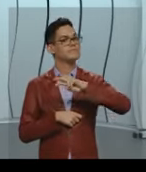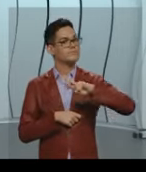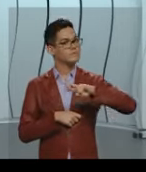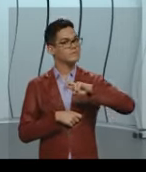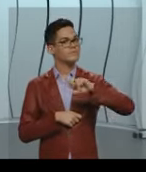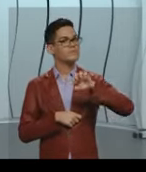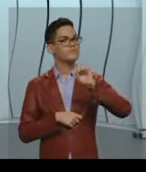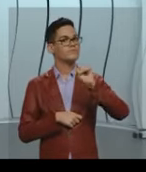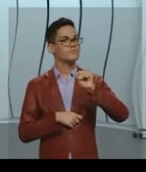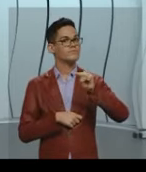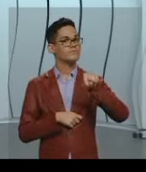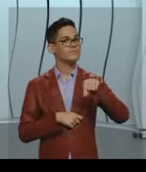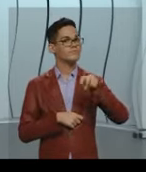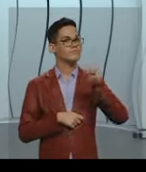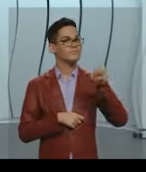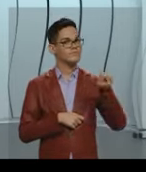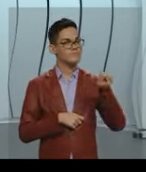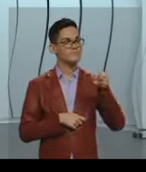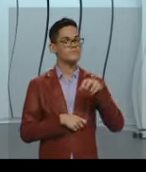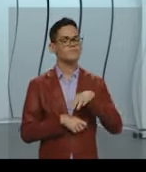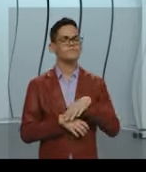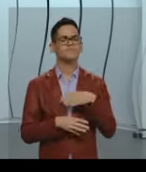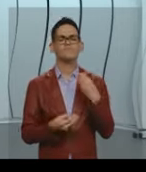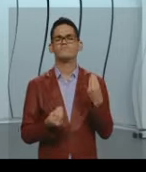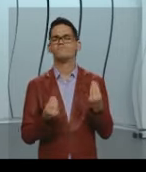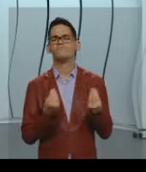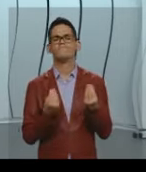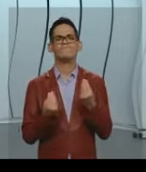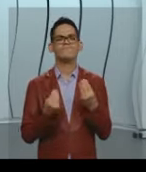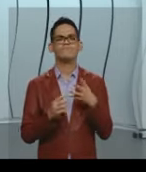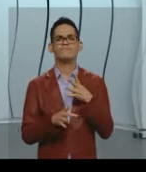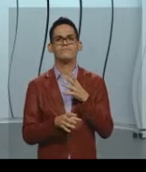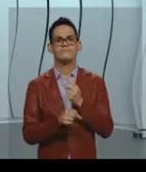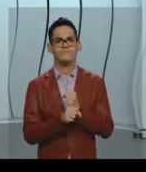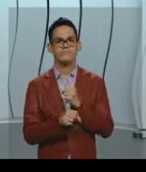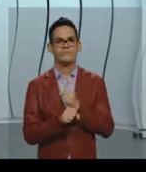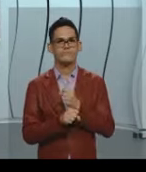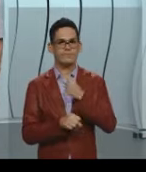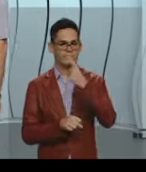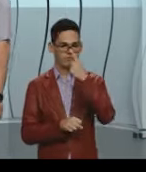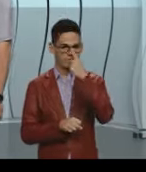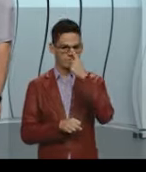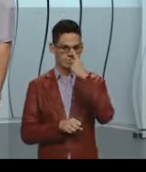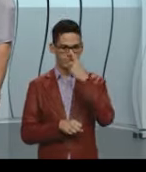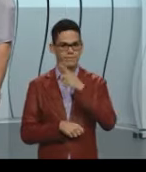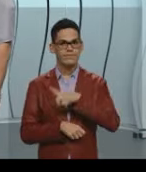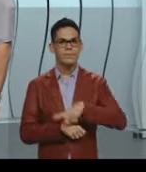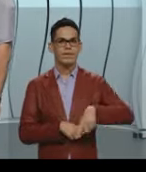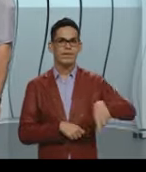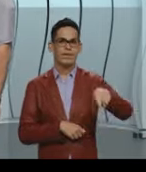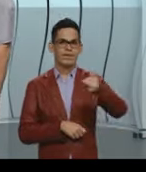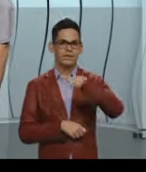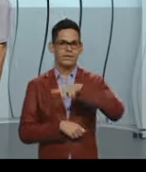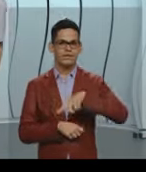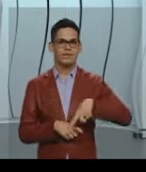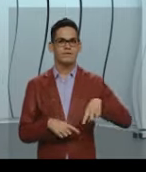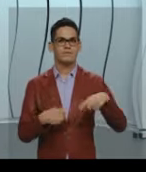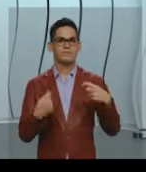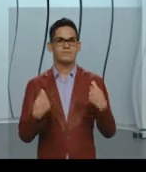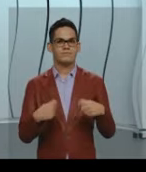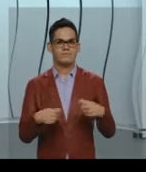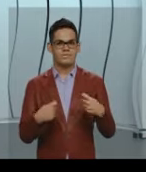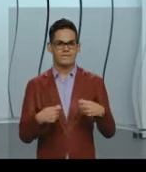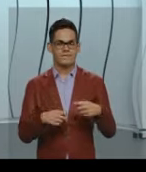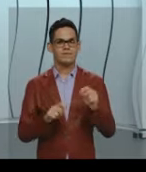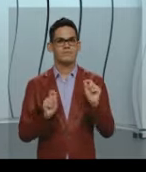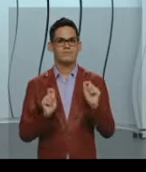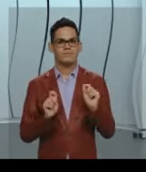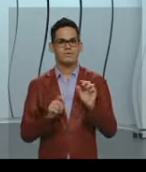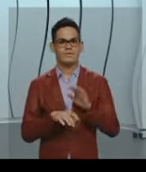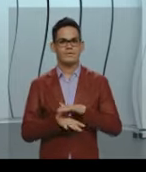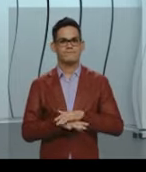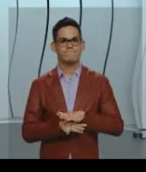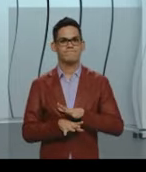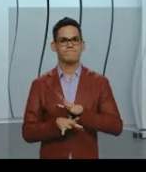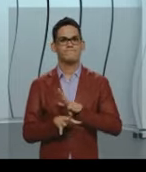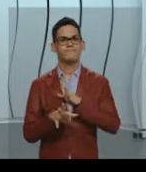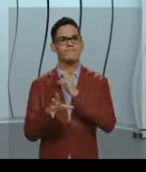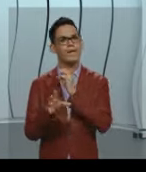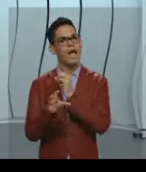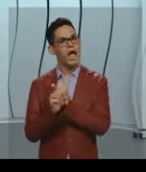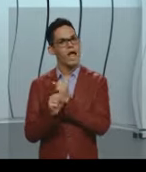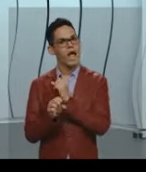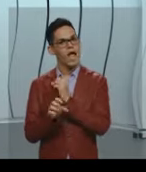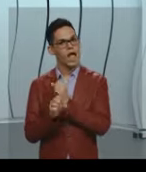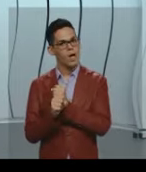E como que calcula essa média? A gente tem que pegar lá a nota